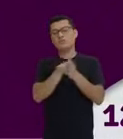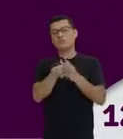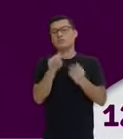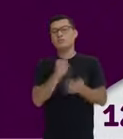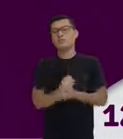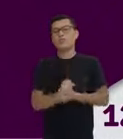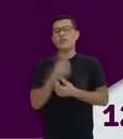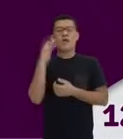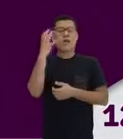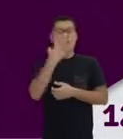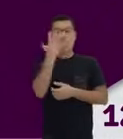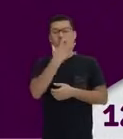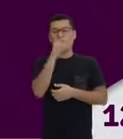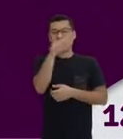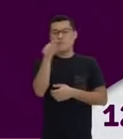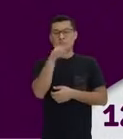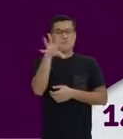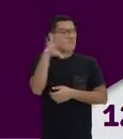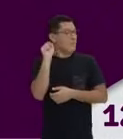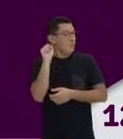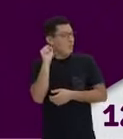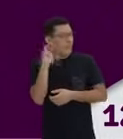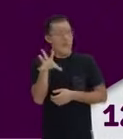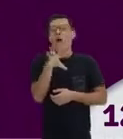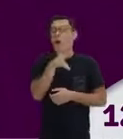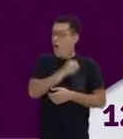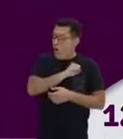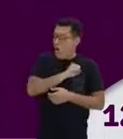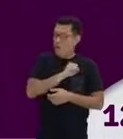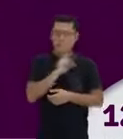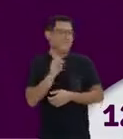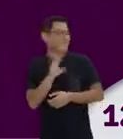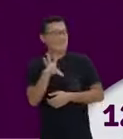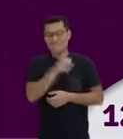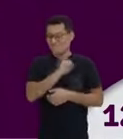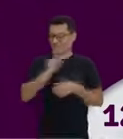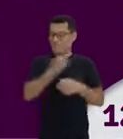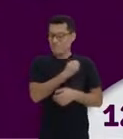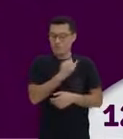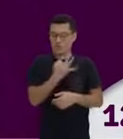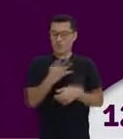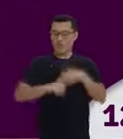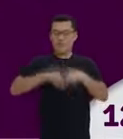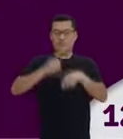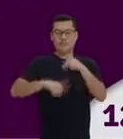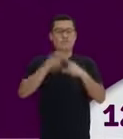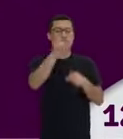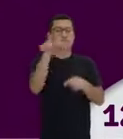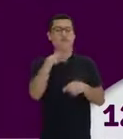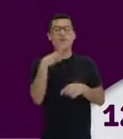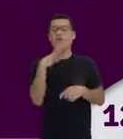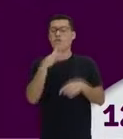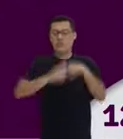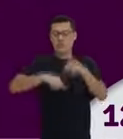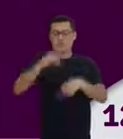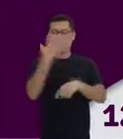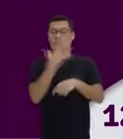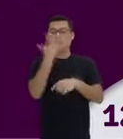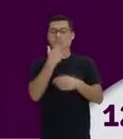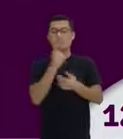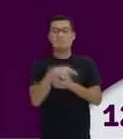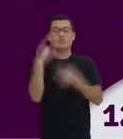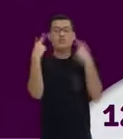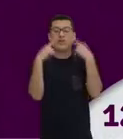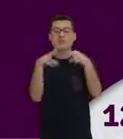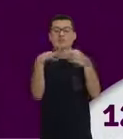a música que você gosta que você não gosta e o número de instrumentos que você conhece que você vê aí